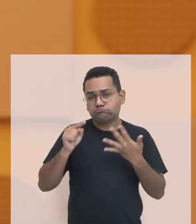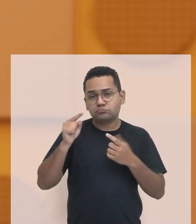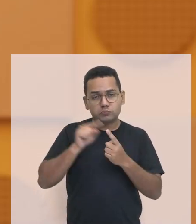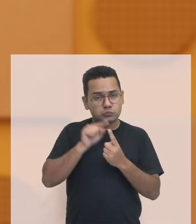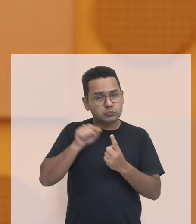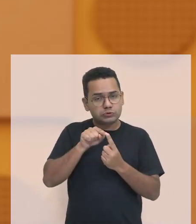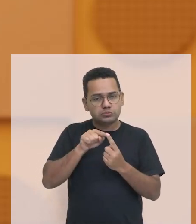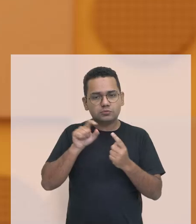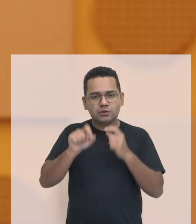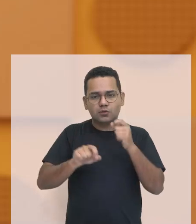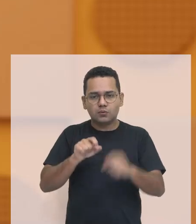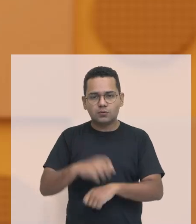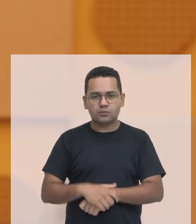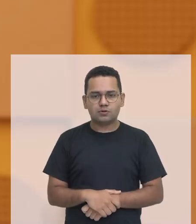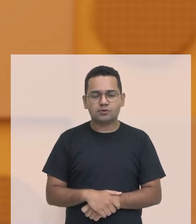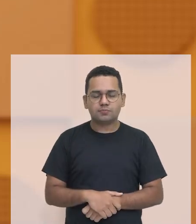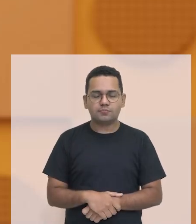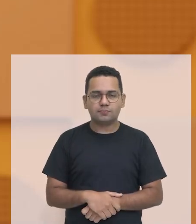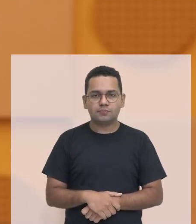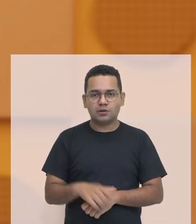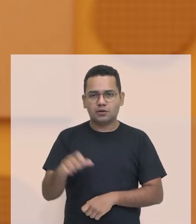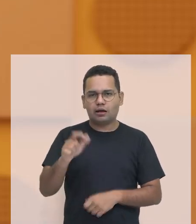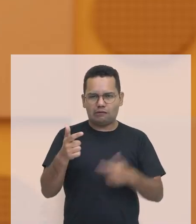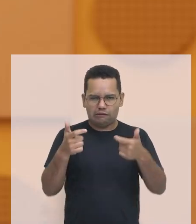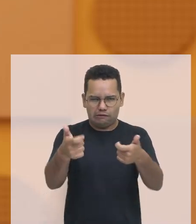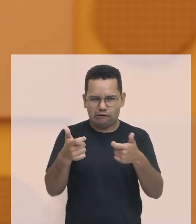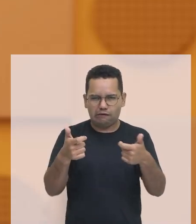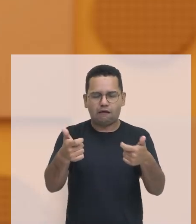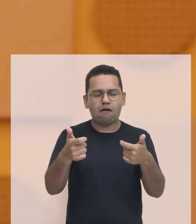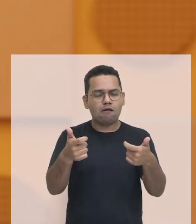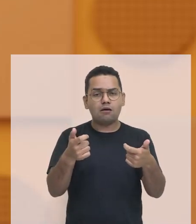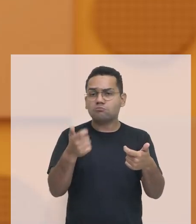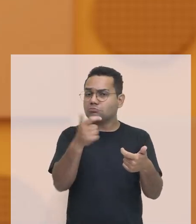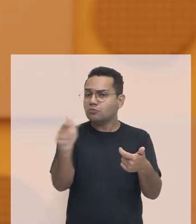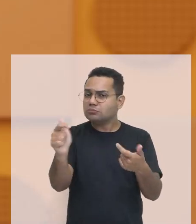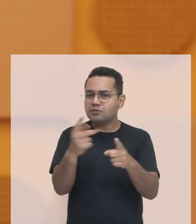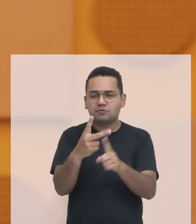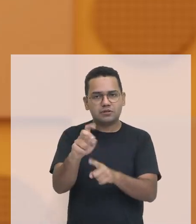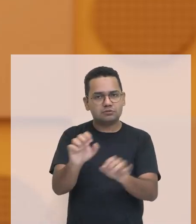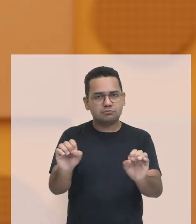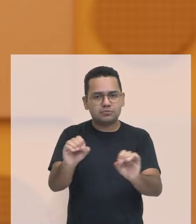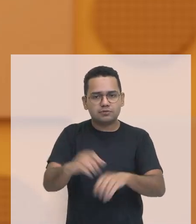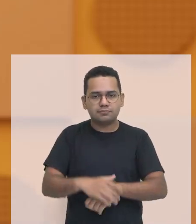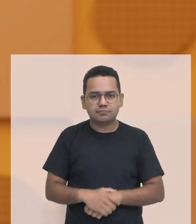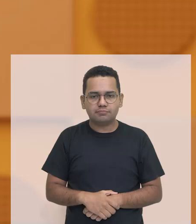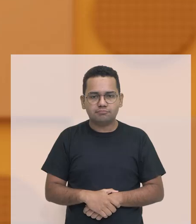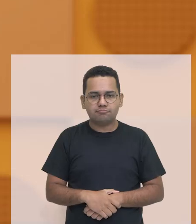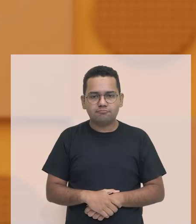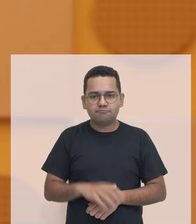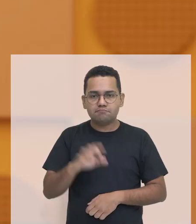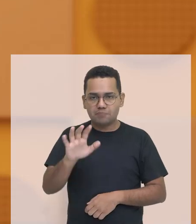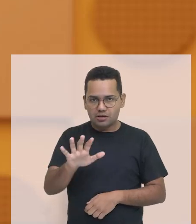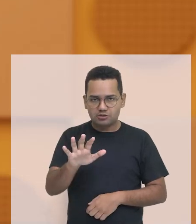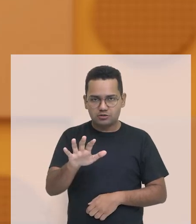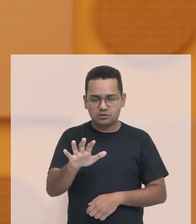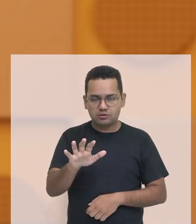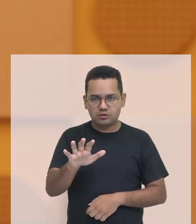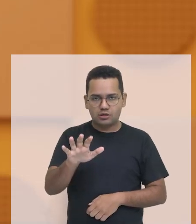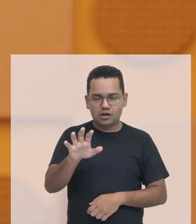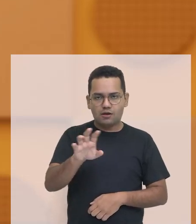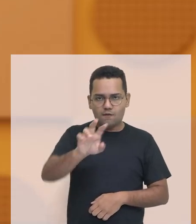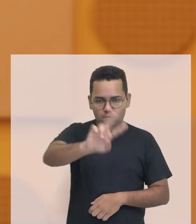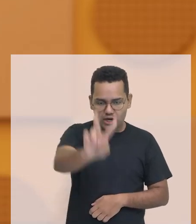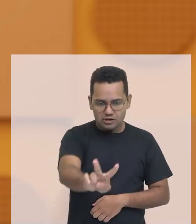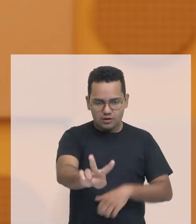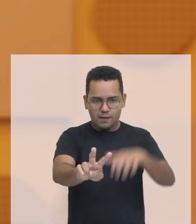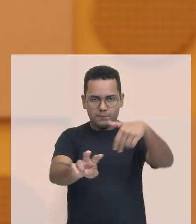vamos dizer assim, um vencedor legal, né? As duas potências que participaram da guerra, elas perderam de fato,